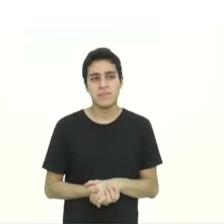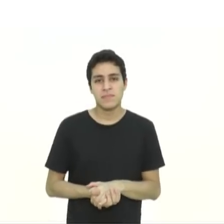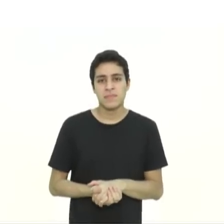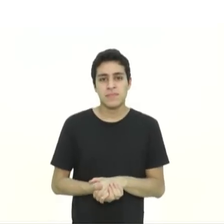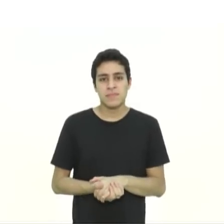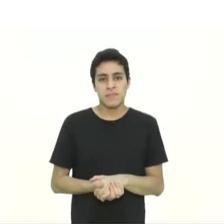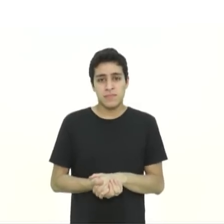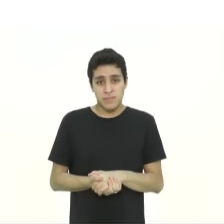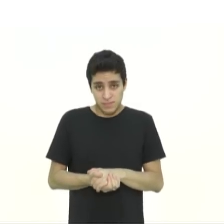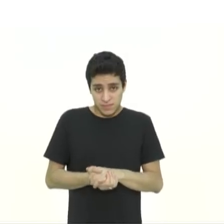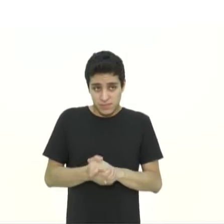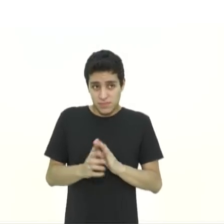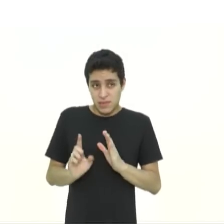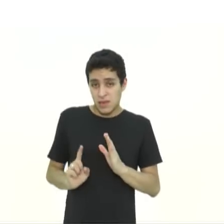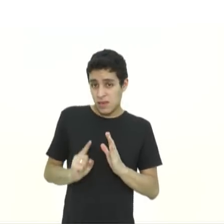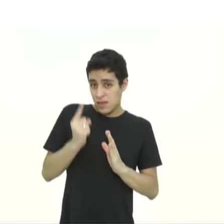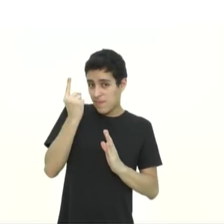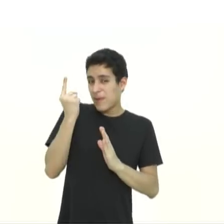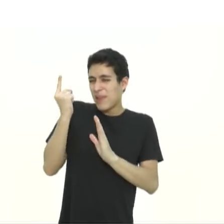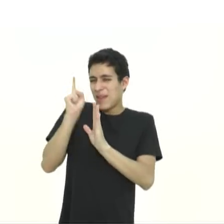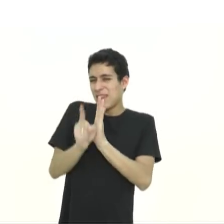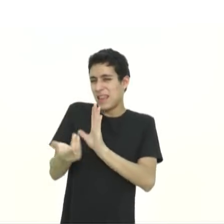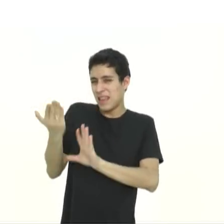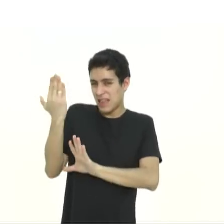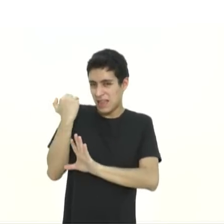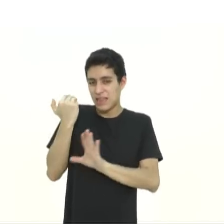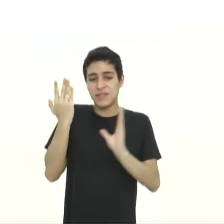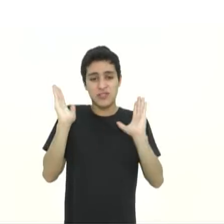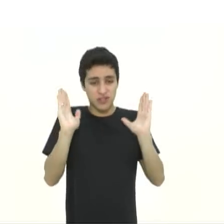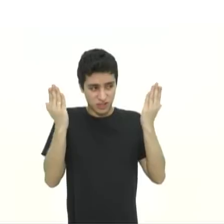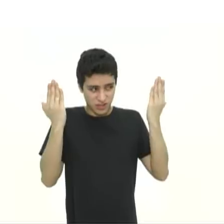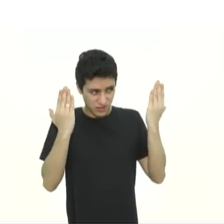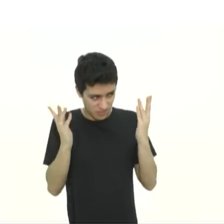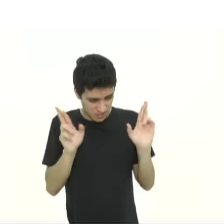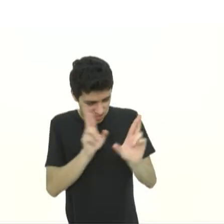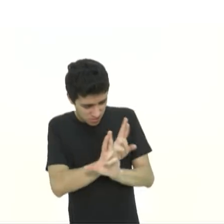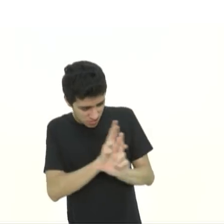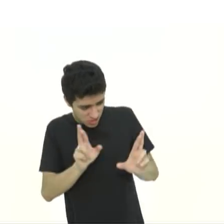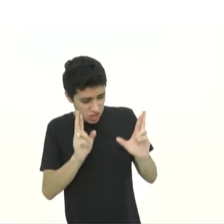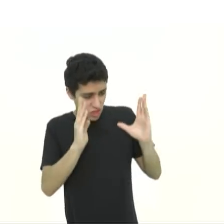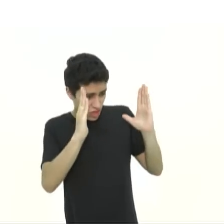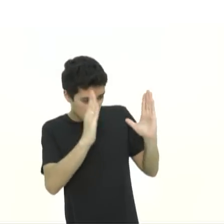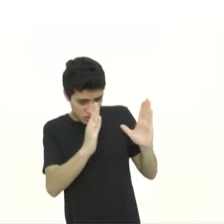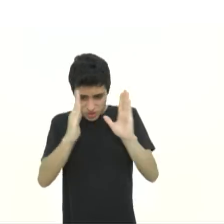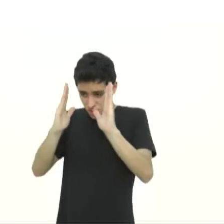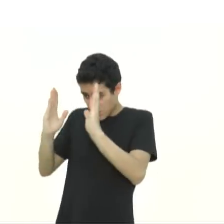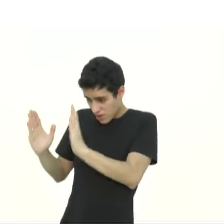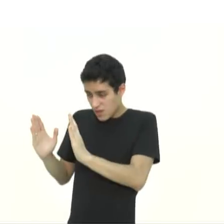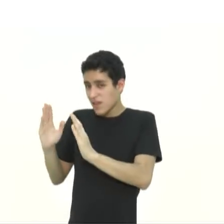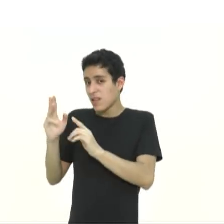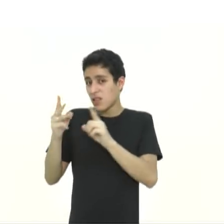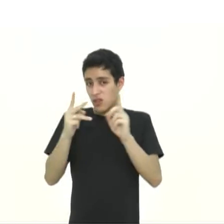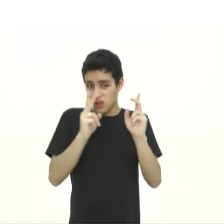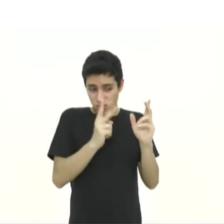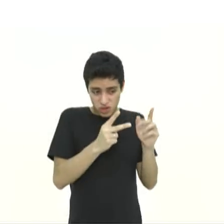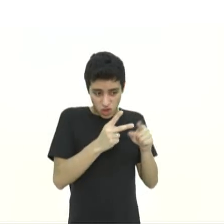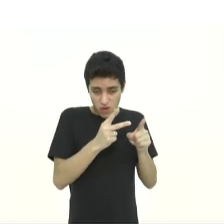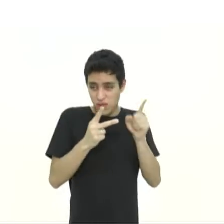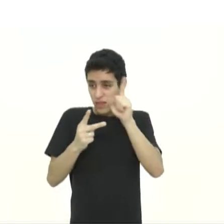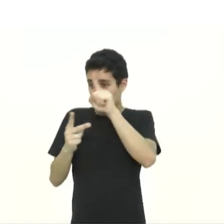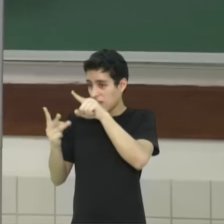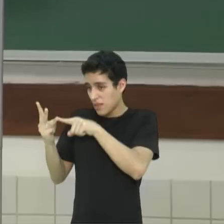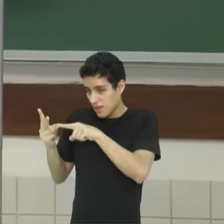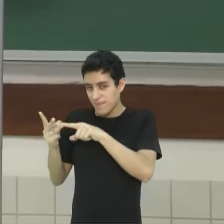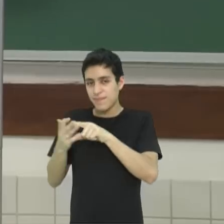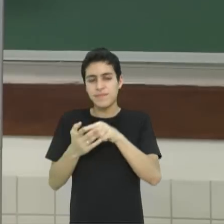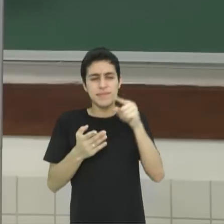Já no primeiro quiz, nós analisamos a relação entre as partes 2 e 3. Que ninguém sabe bem o que é.